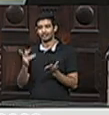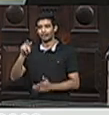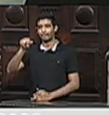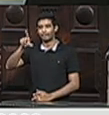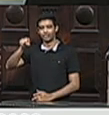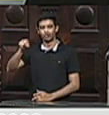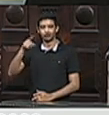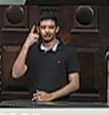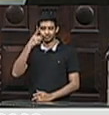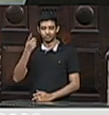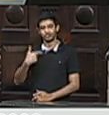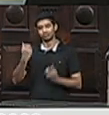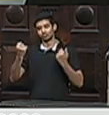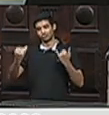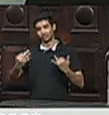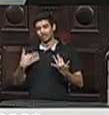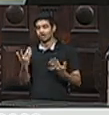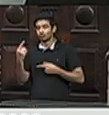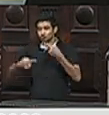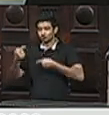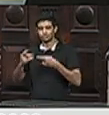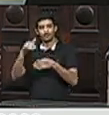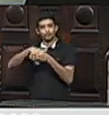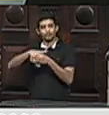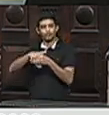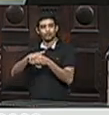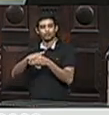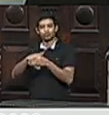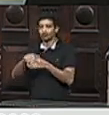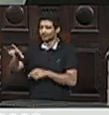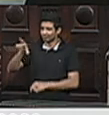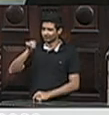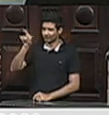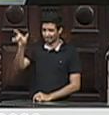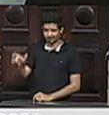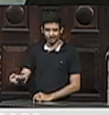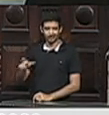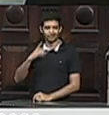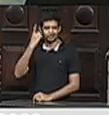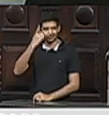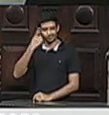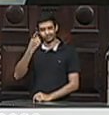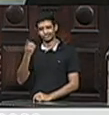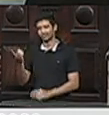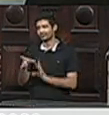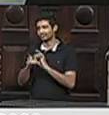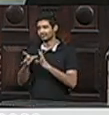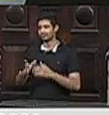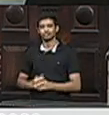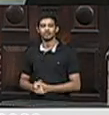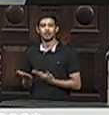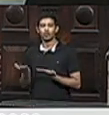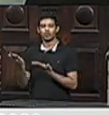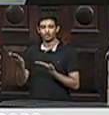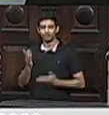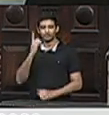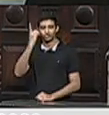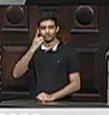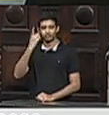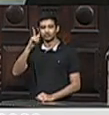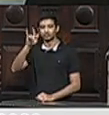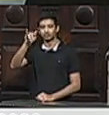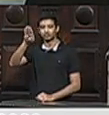Para discutir estão inscritos Luiz Paulo Osório e o Anderson. Vossa Excelência estava tão escrito que foi